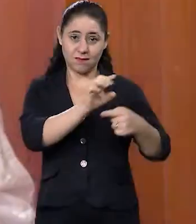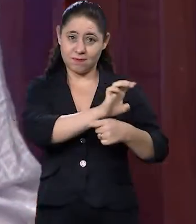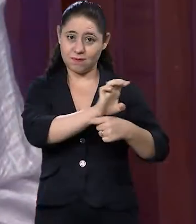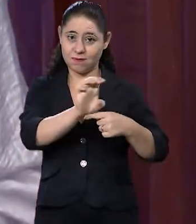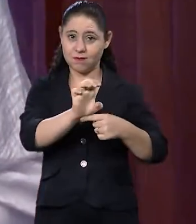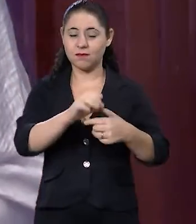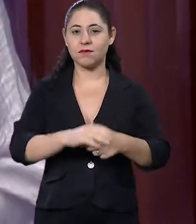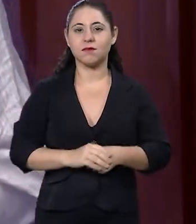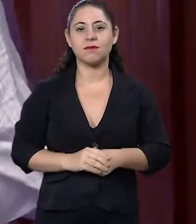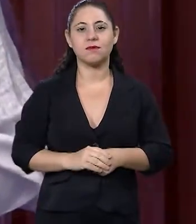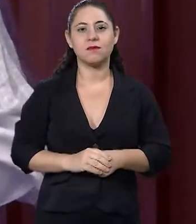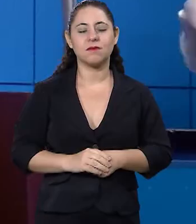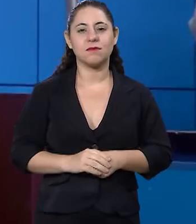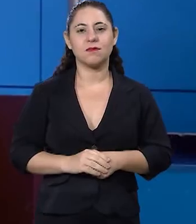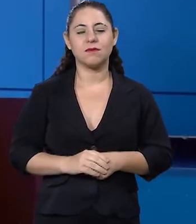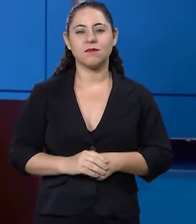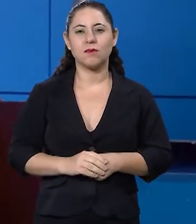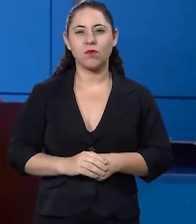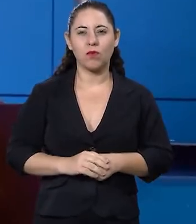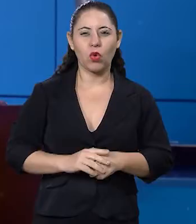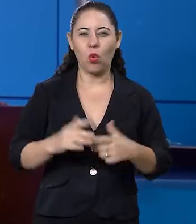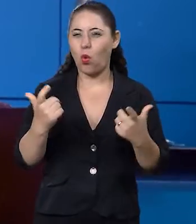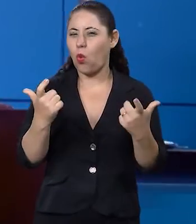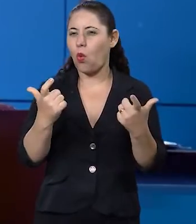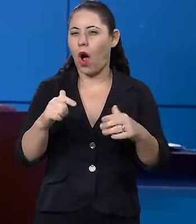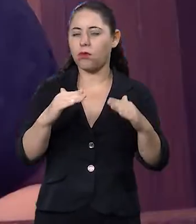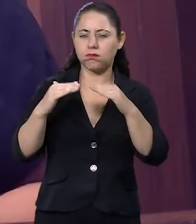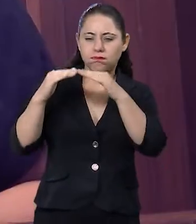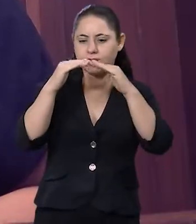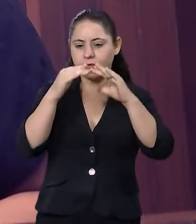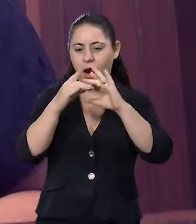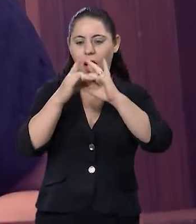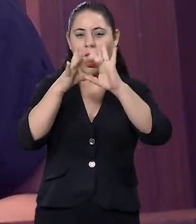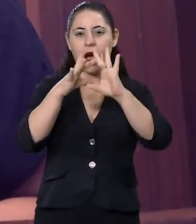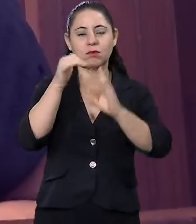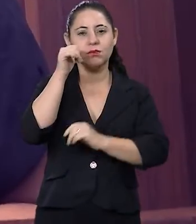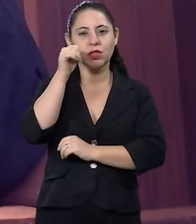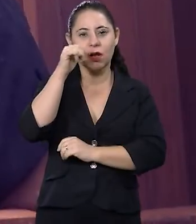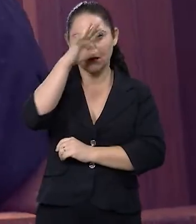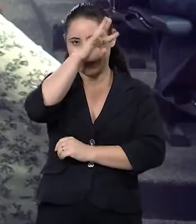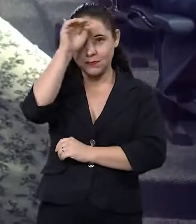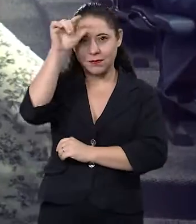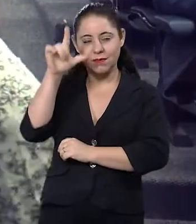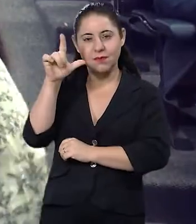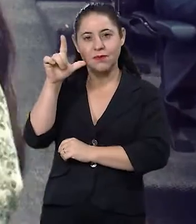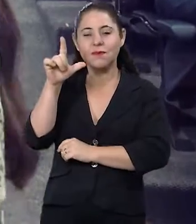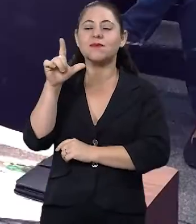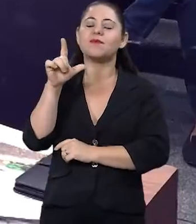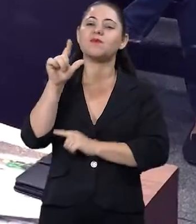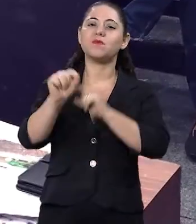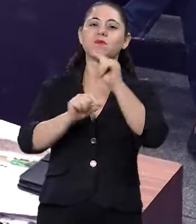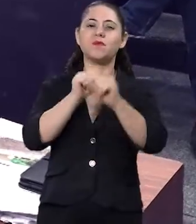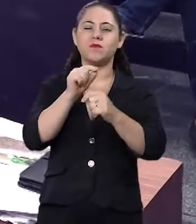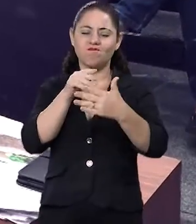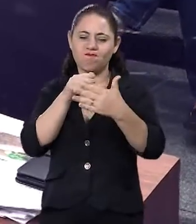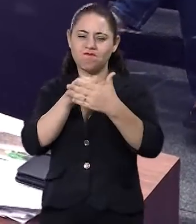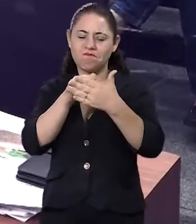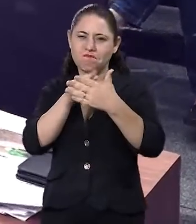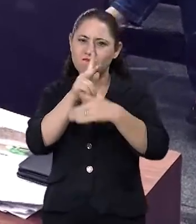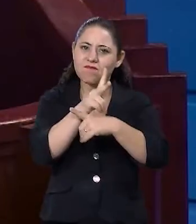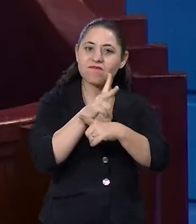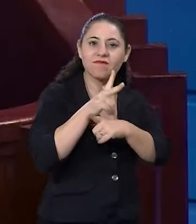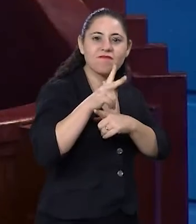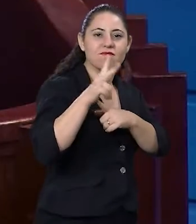de nosso estado. No palco da democracia, as mulheres do Mato Grosso do Sul, além de